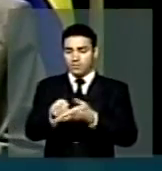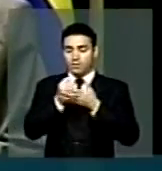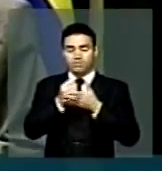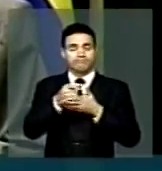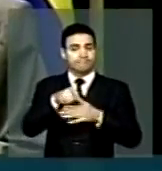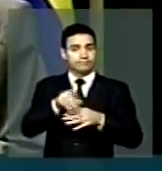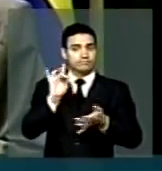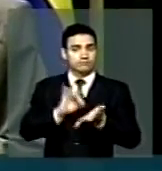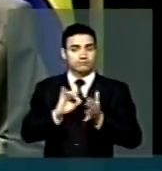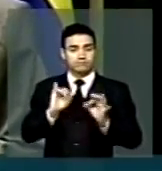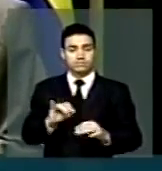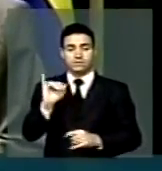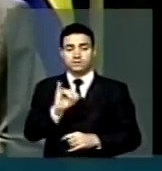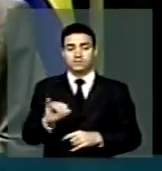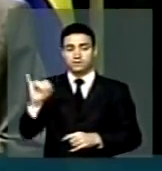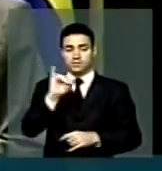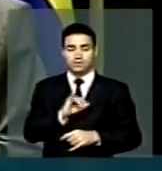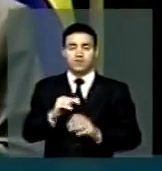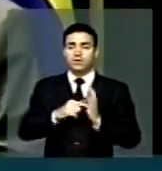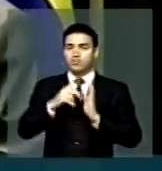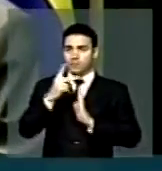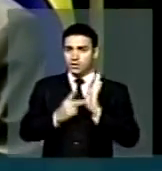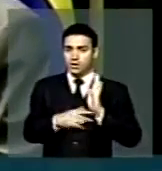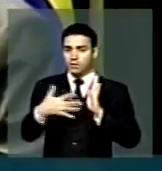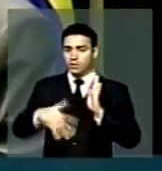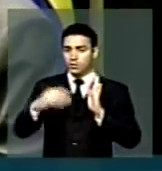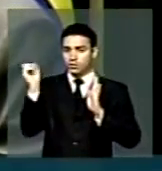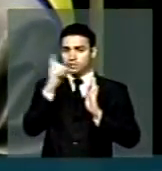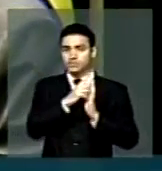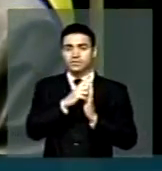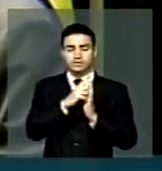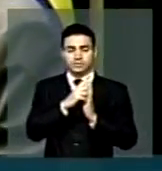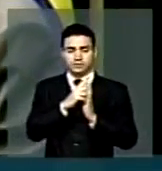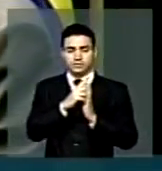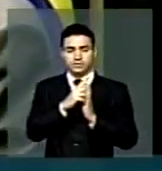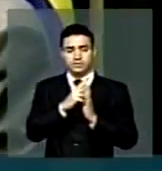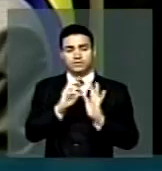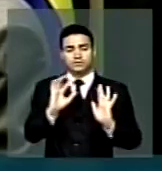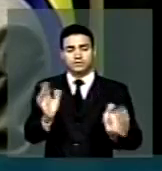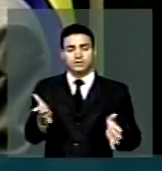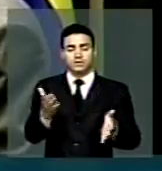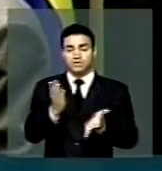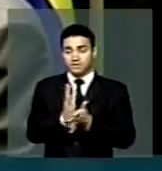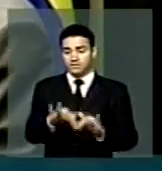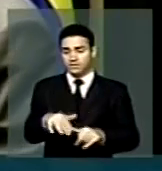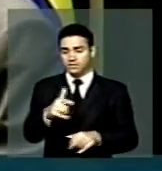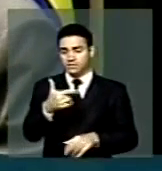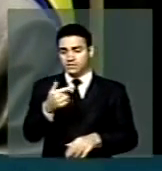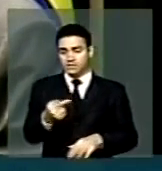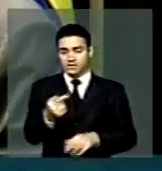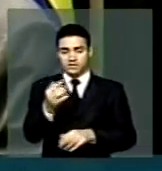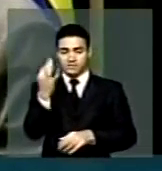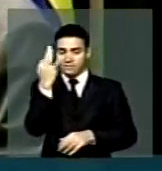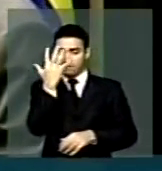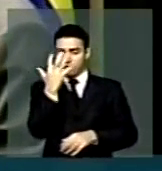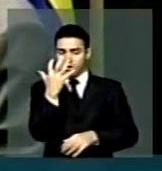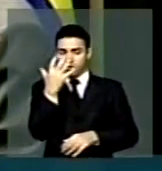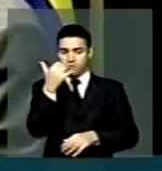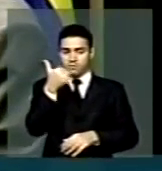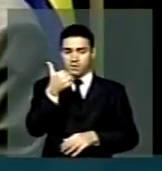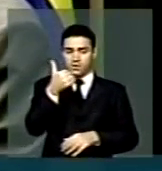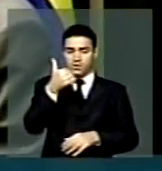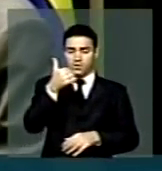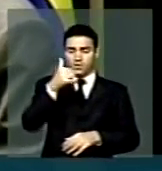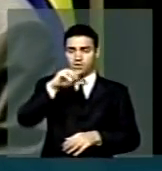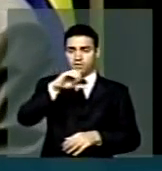fundamental. Um programa complexo. Aquilo que foi terminado no dia 27 de fevereiro de